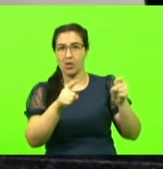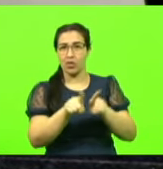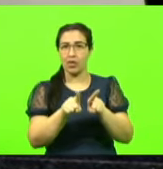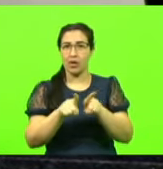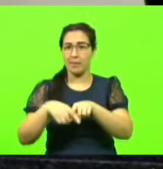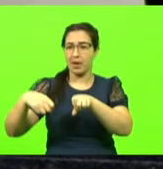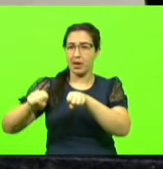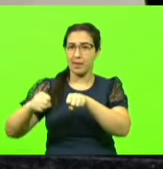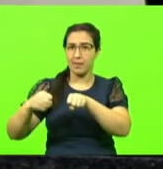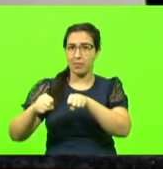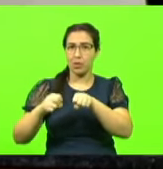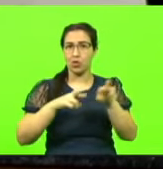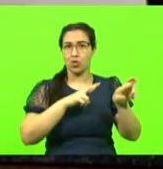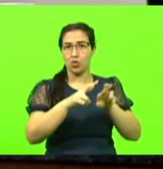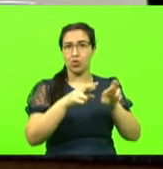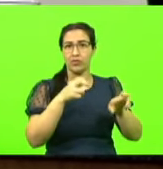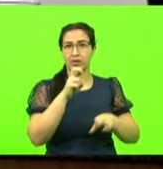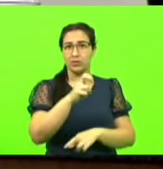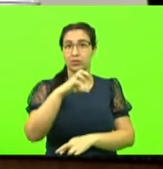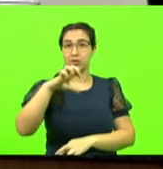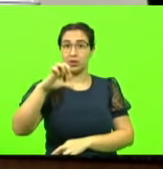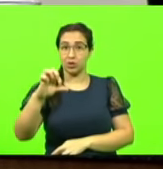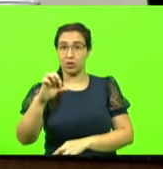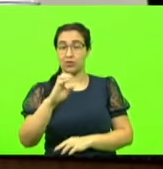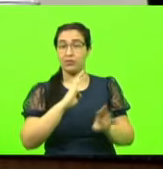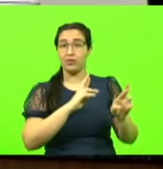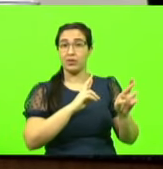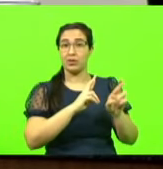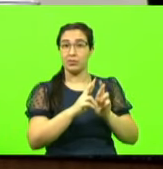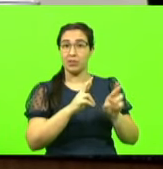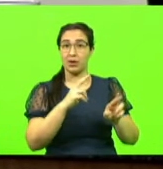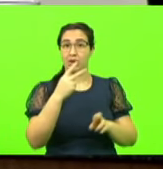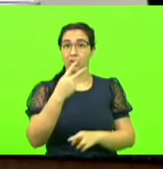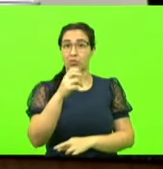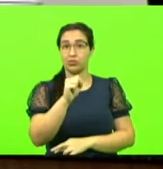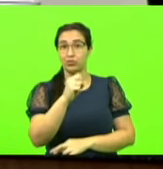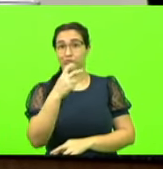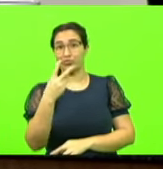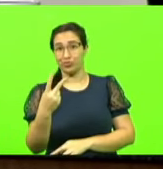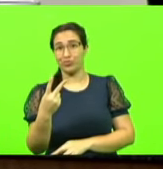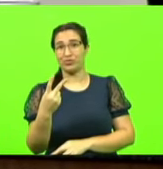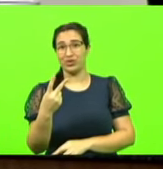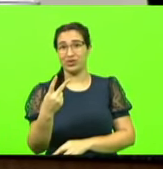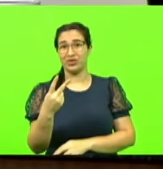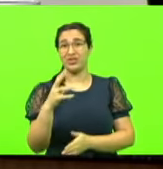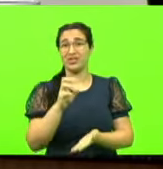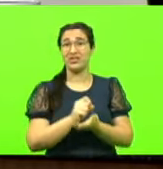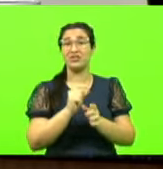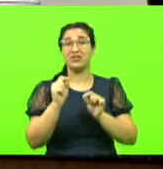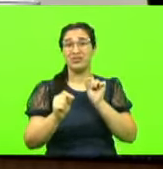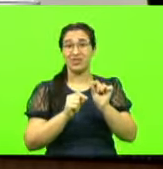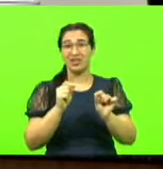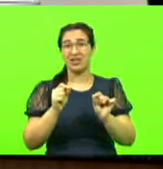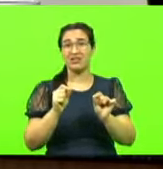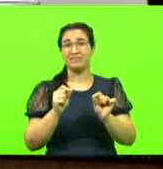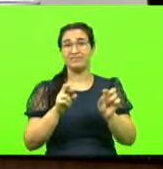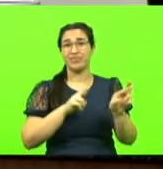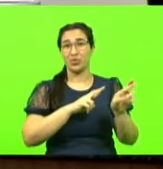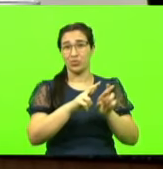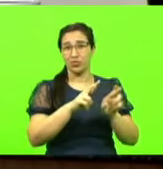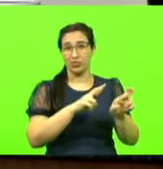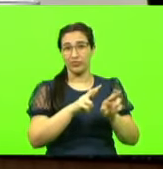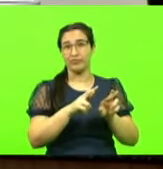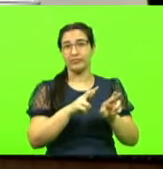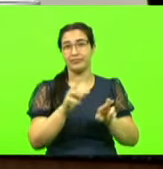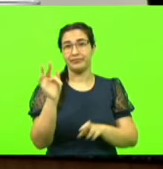quilômetro 54.9 na BR-282 em Rancho Queimado. O acidente foi registrado pela Polícia Rodoviária Federal por volta